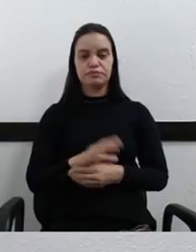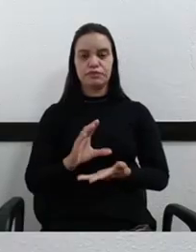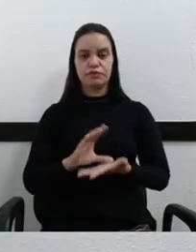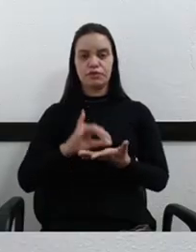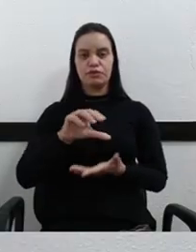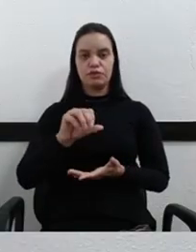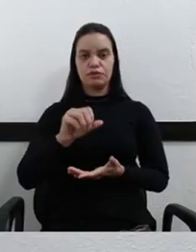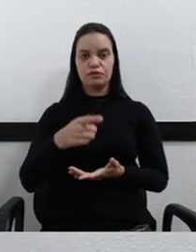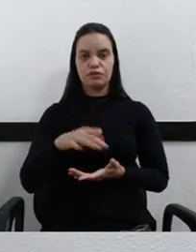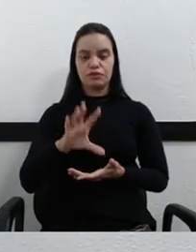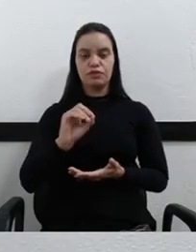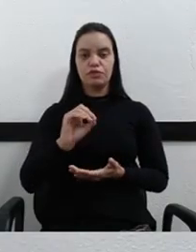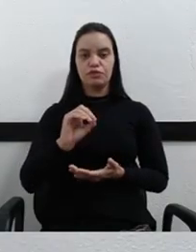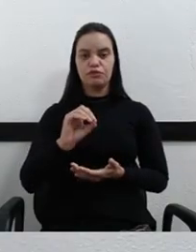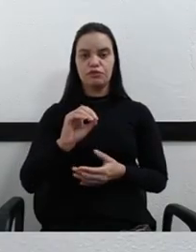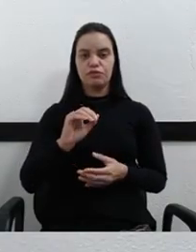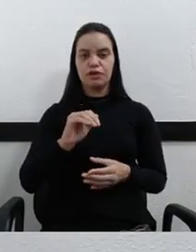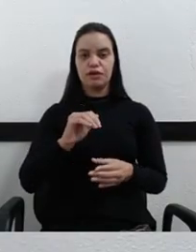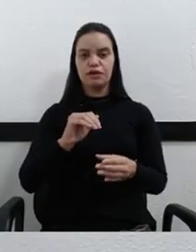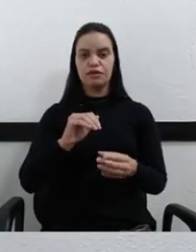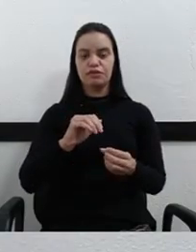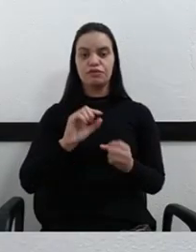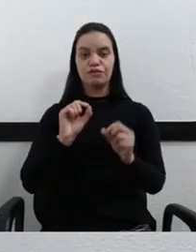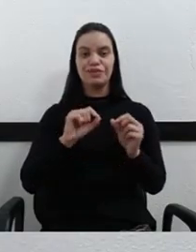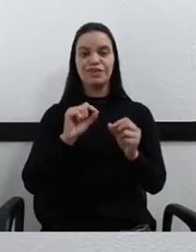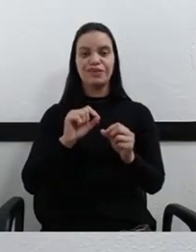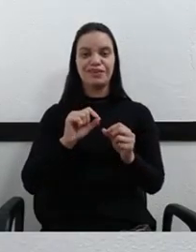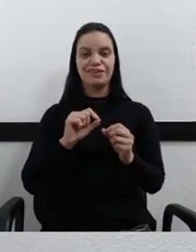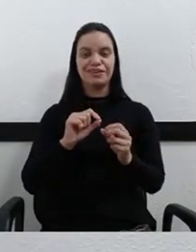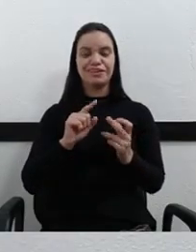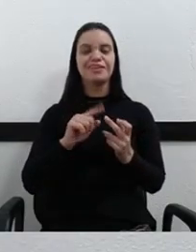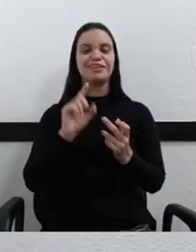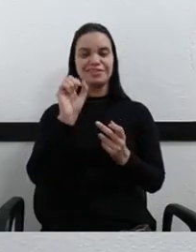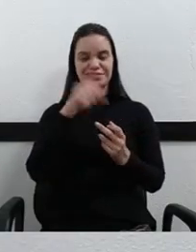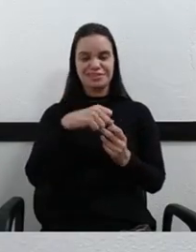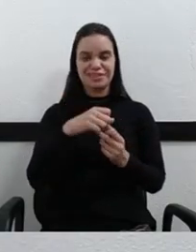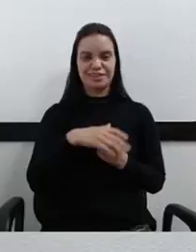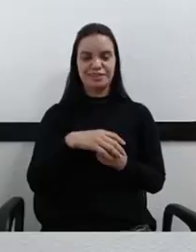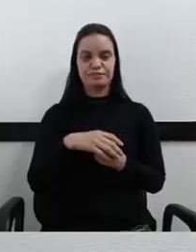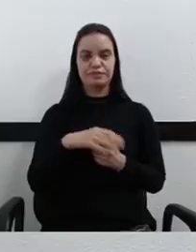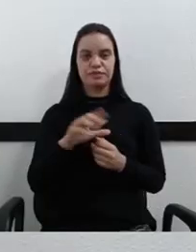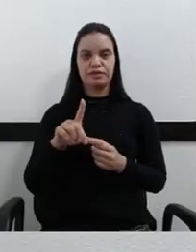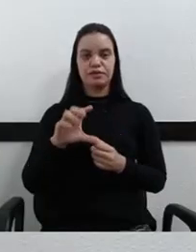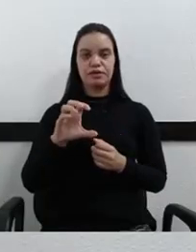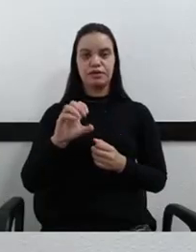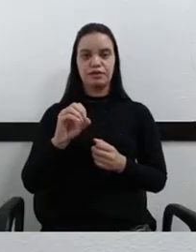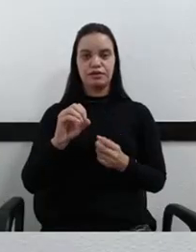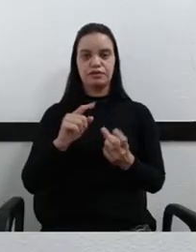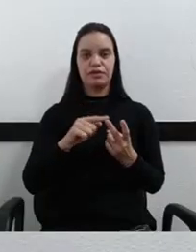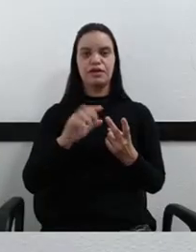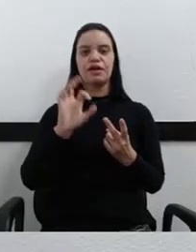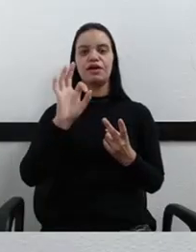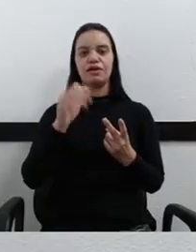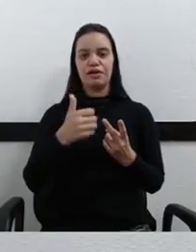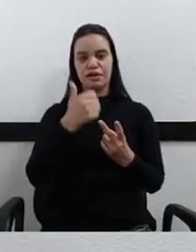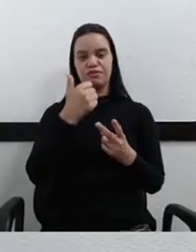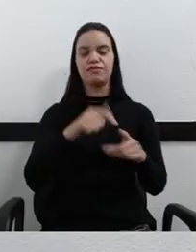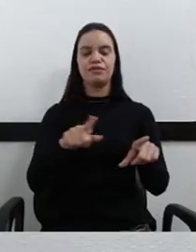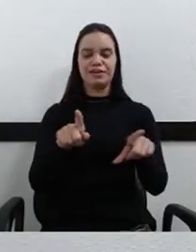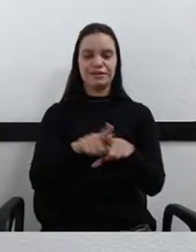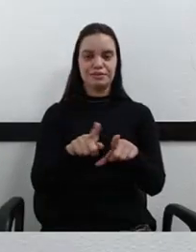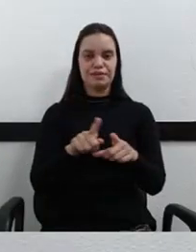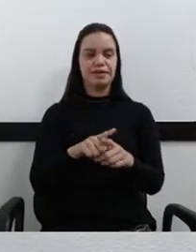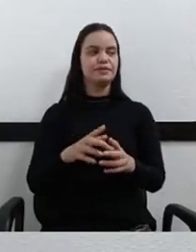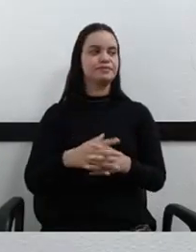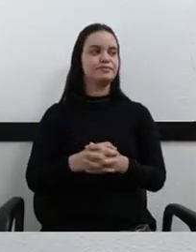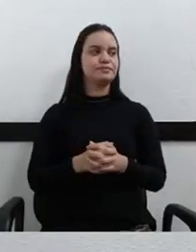Conselheiro João. Vai votar a favor, é isso? Voto a favor. Conselheiro Leonardo. Eu voto a favor da proposta do conselheiro Rafael